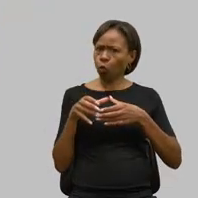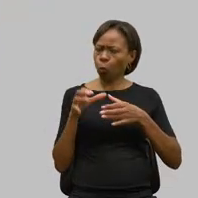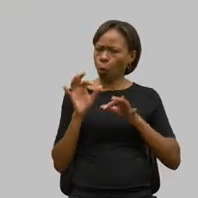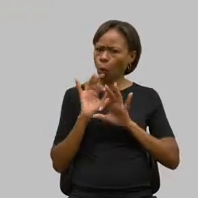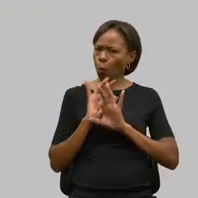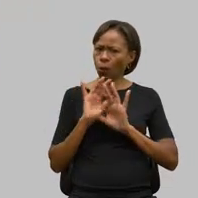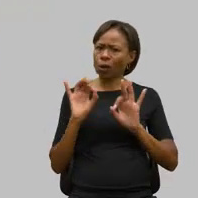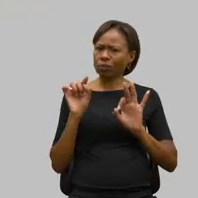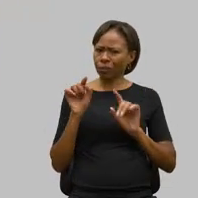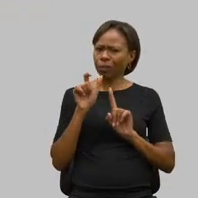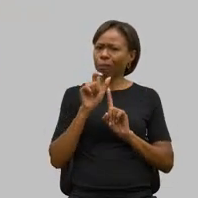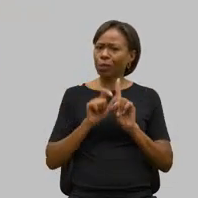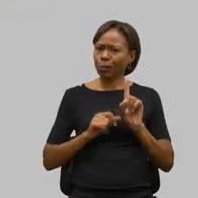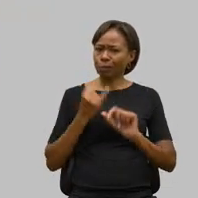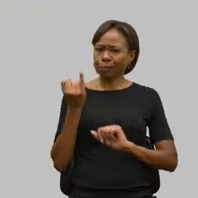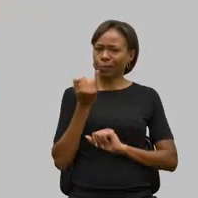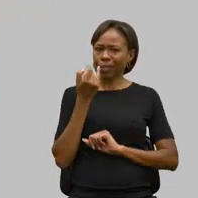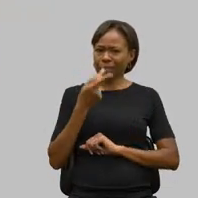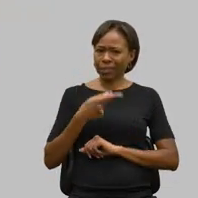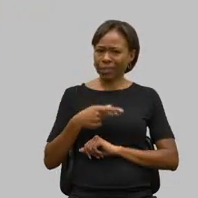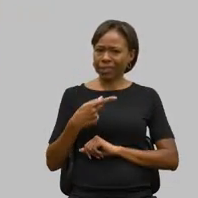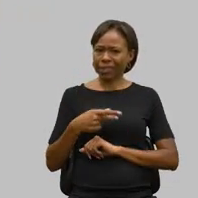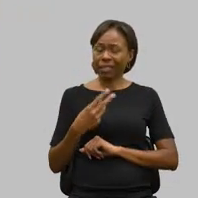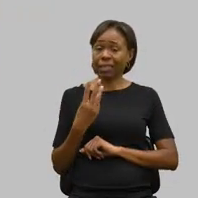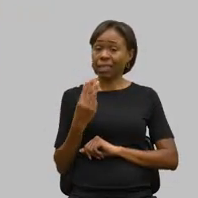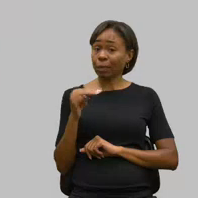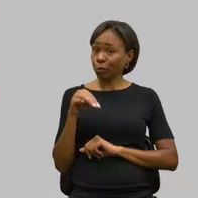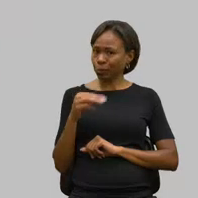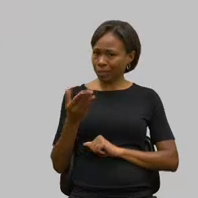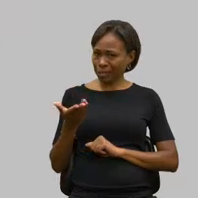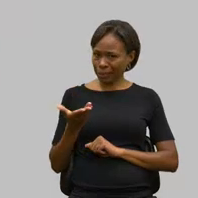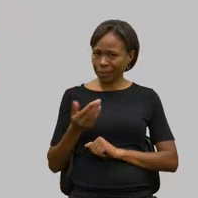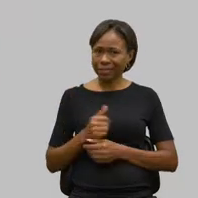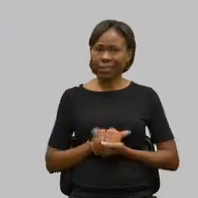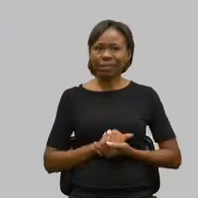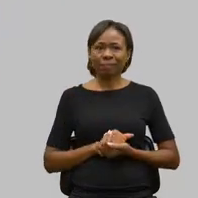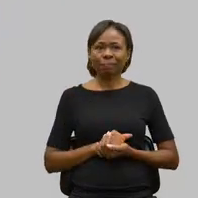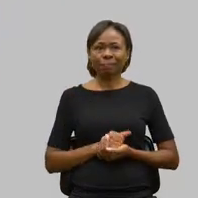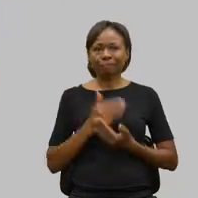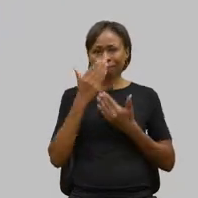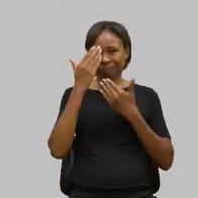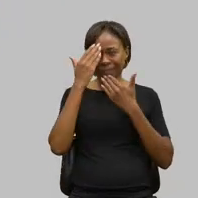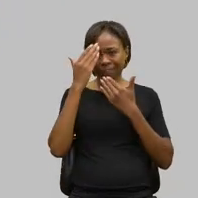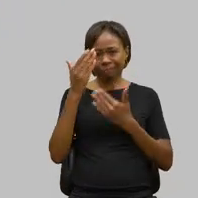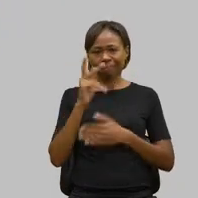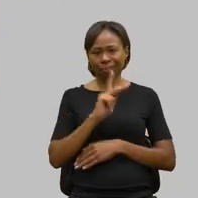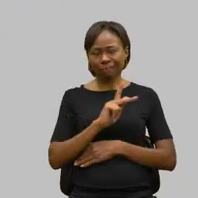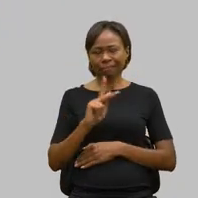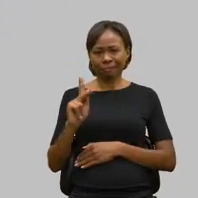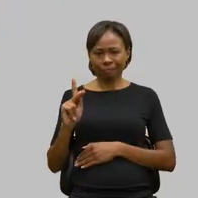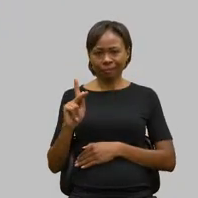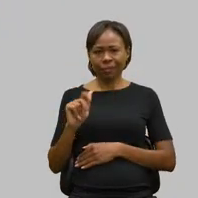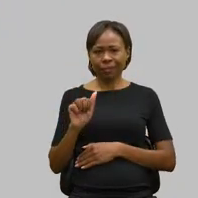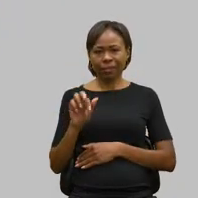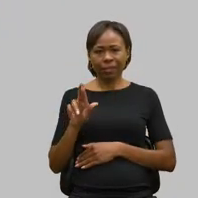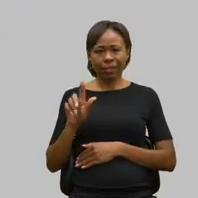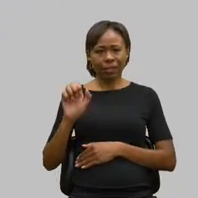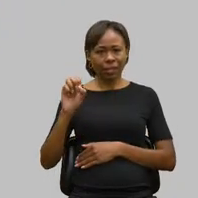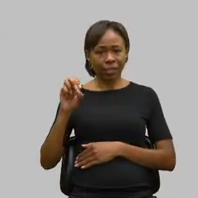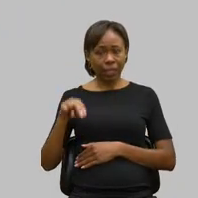extremamente importante aqui nesse parlamento, por três minutos. Muito obrigado, meu amigo, presidente, deputado Arlen Santiago,